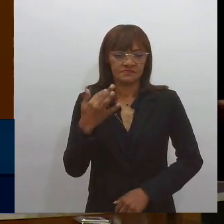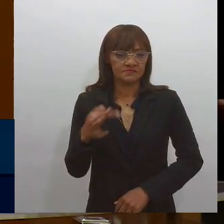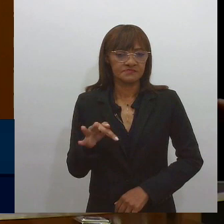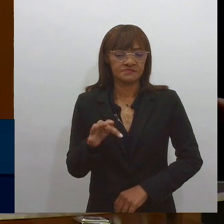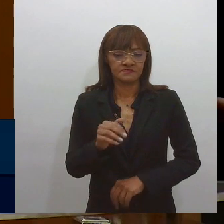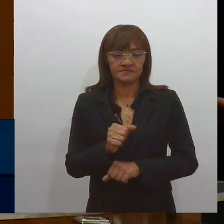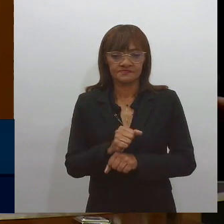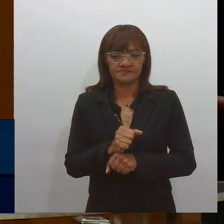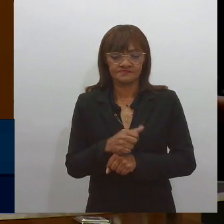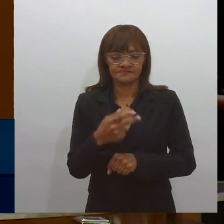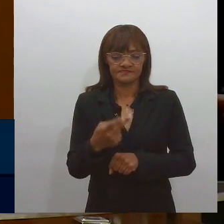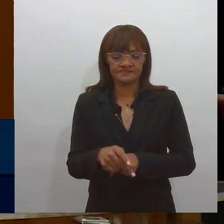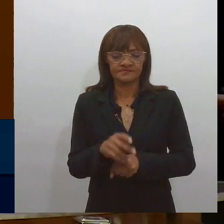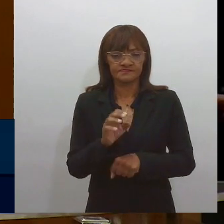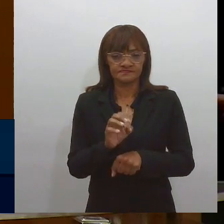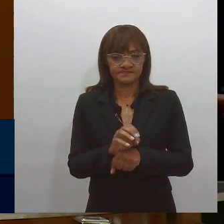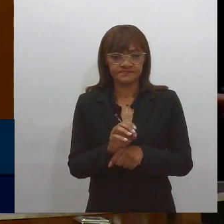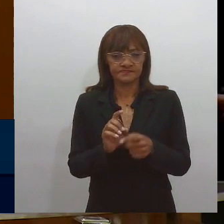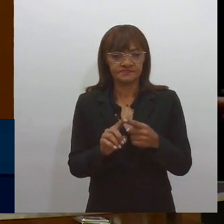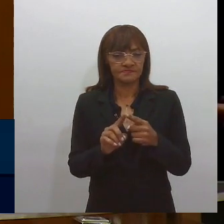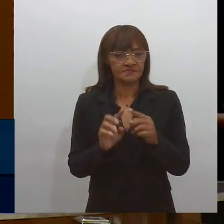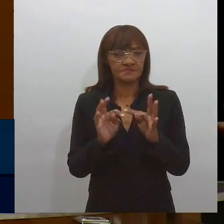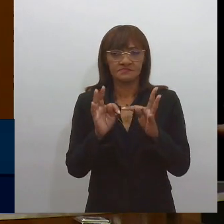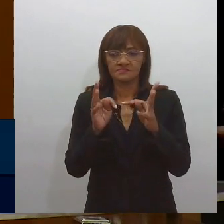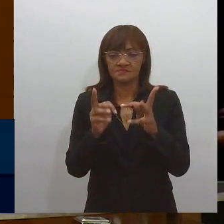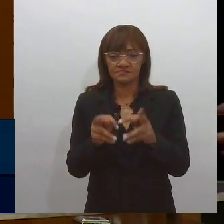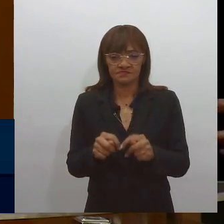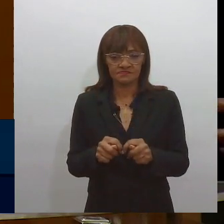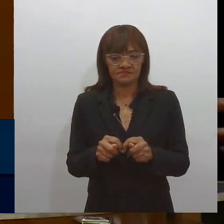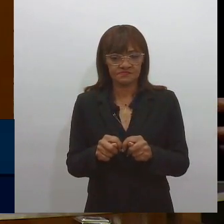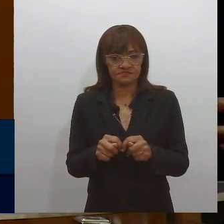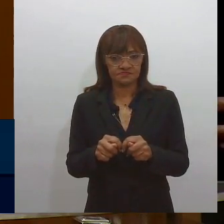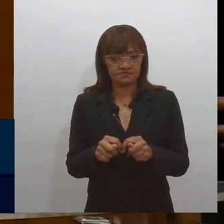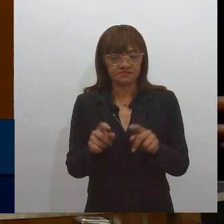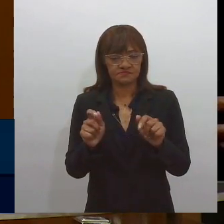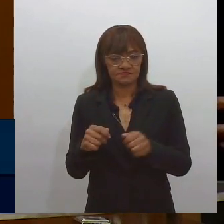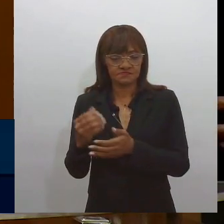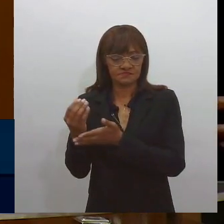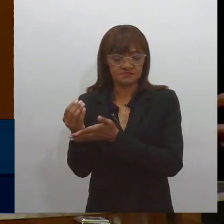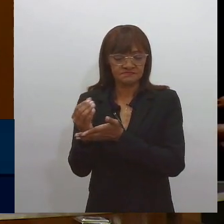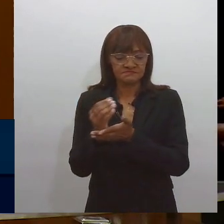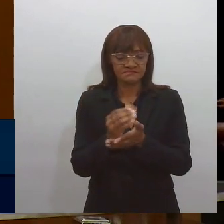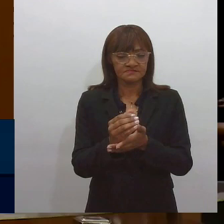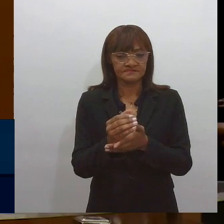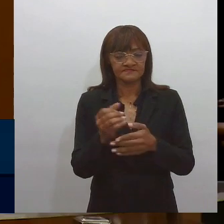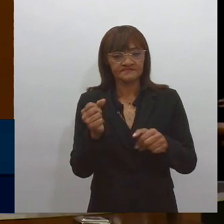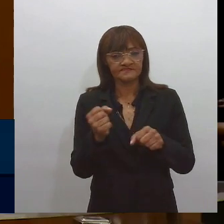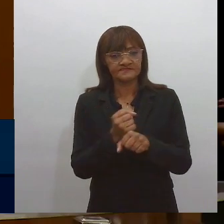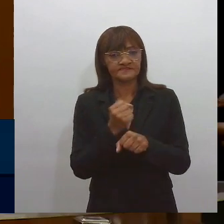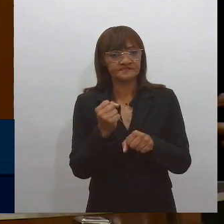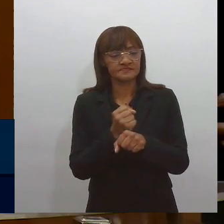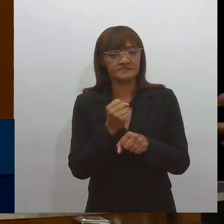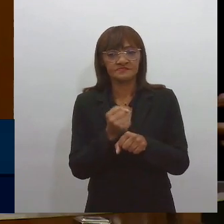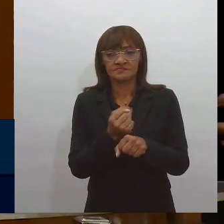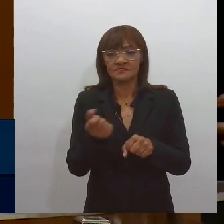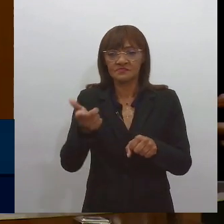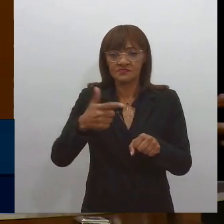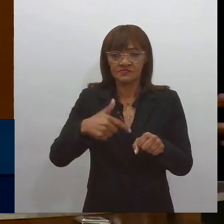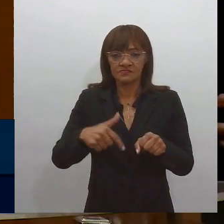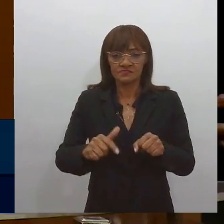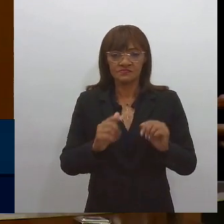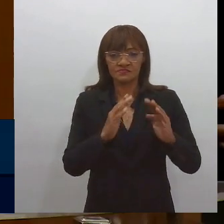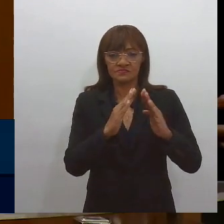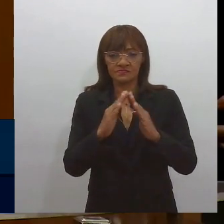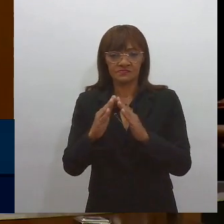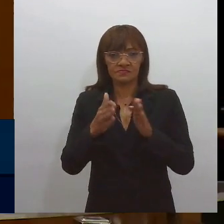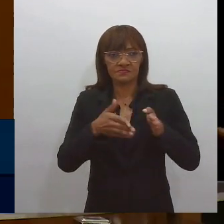municipais que os recursos para a reconstrução né daquele estado realmente possam chegar de forma célere que o